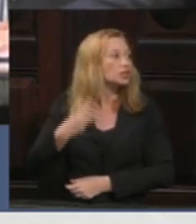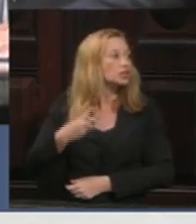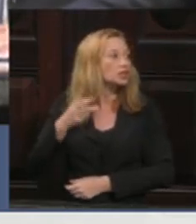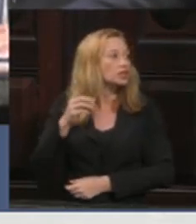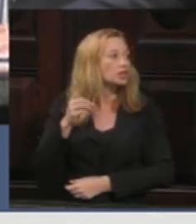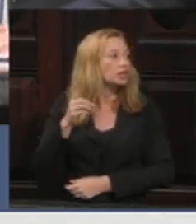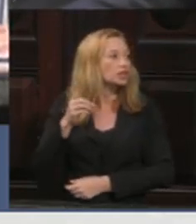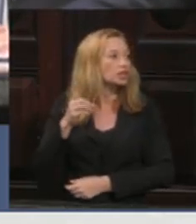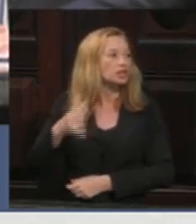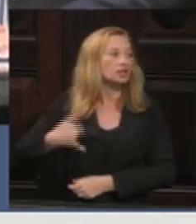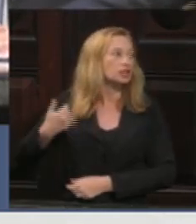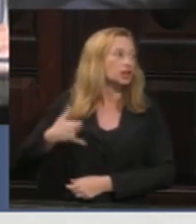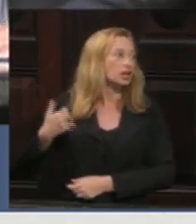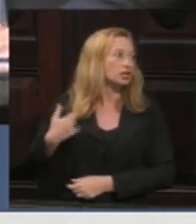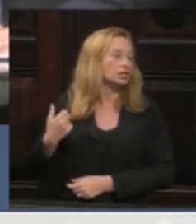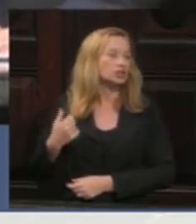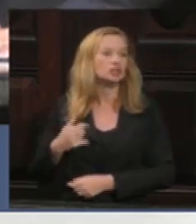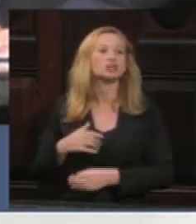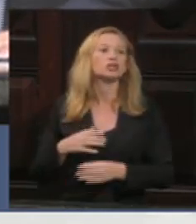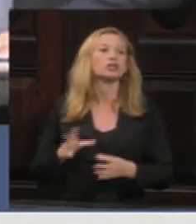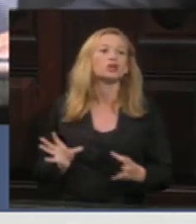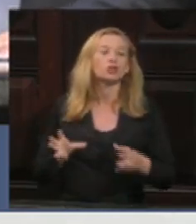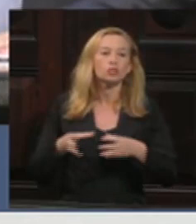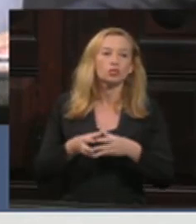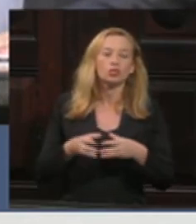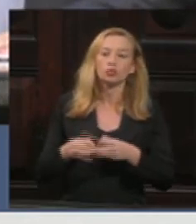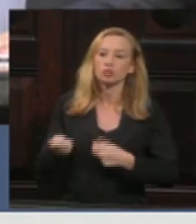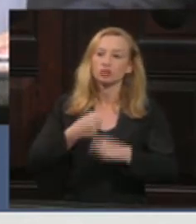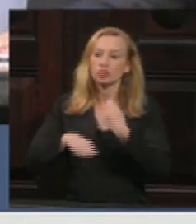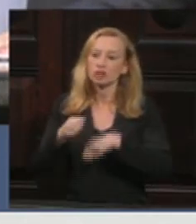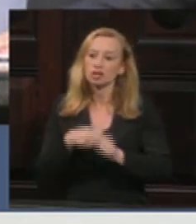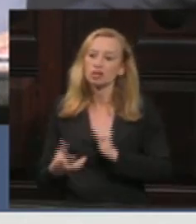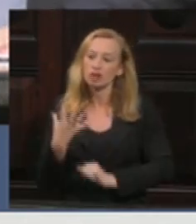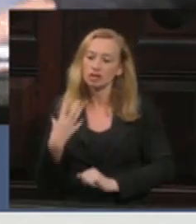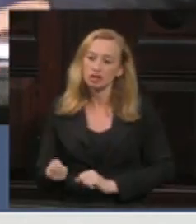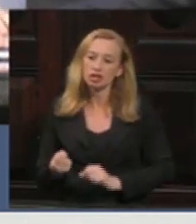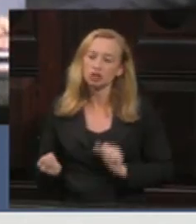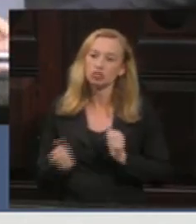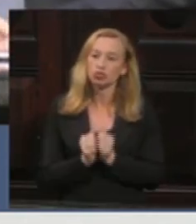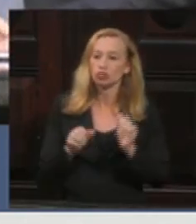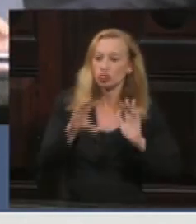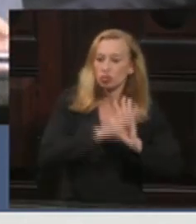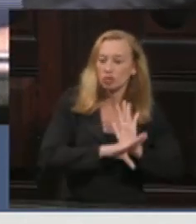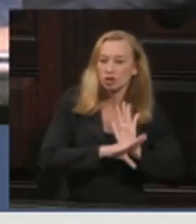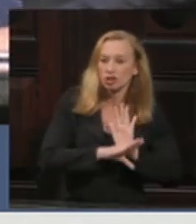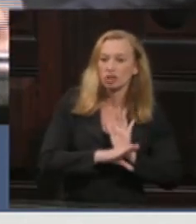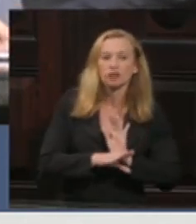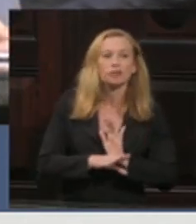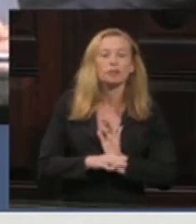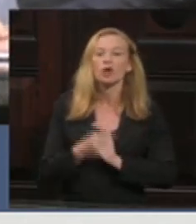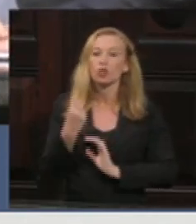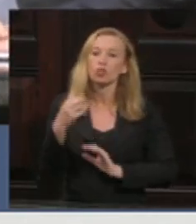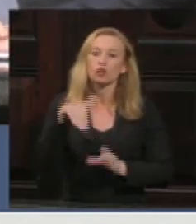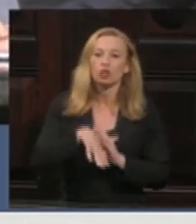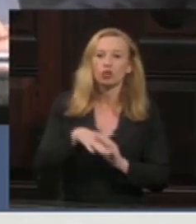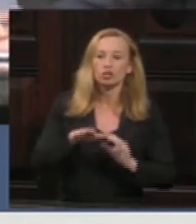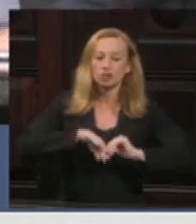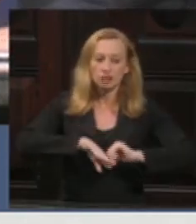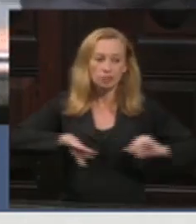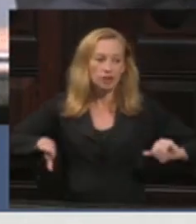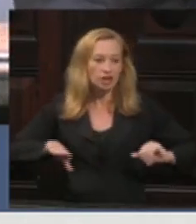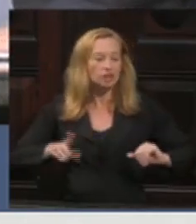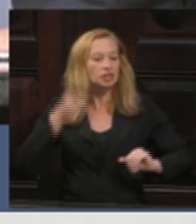Da saúde, favorável. Do orçamento, finanças, fiscalização financeira e controle, favorável com emenda. Com voto em separado favorável do